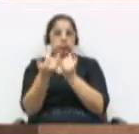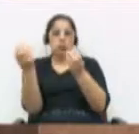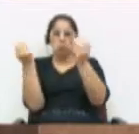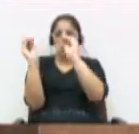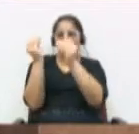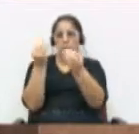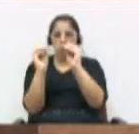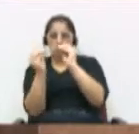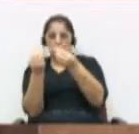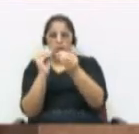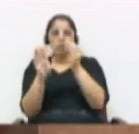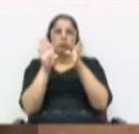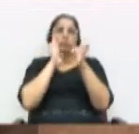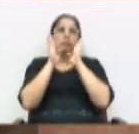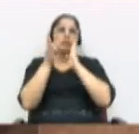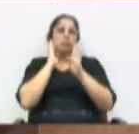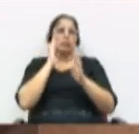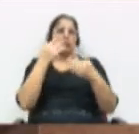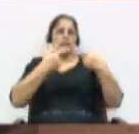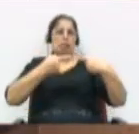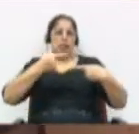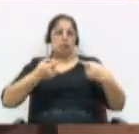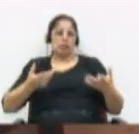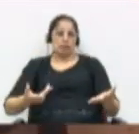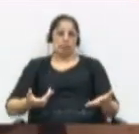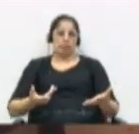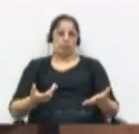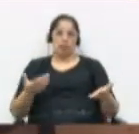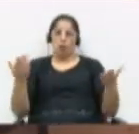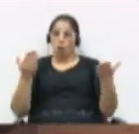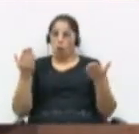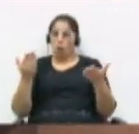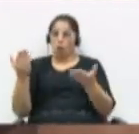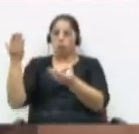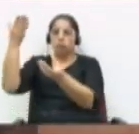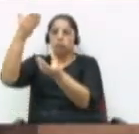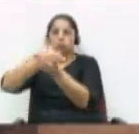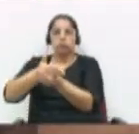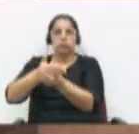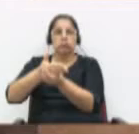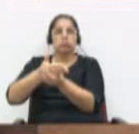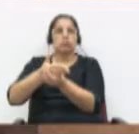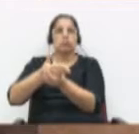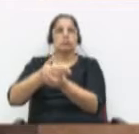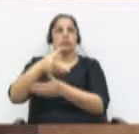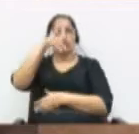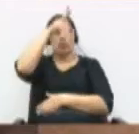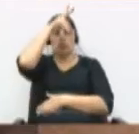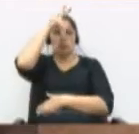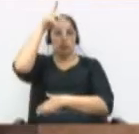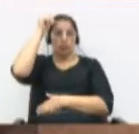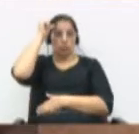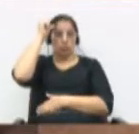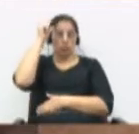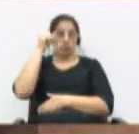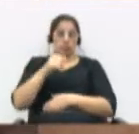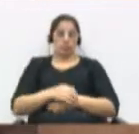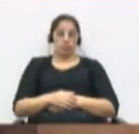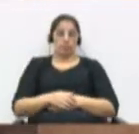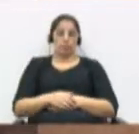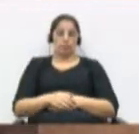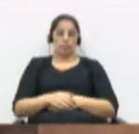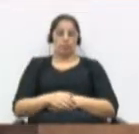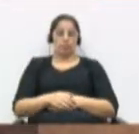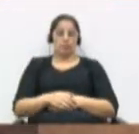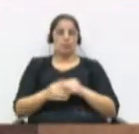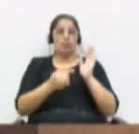tudo documentado. Hoje eu entrei com um protocolo na prefeitura com uma certidão. 15 dias antes, eu entrei com um protocolo em nome